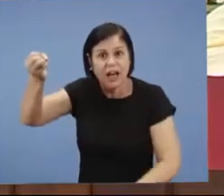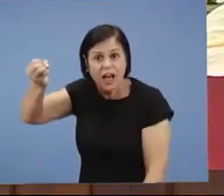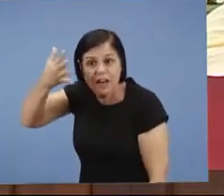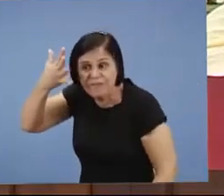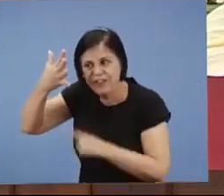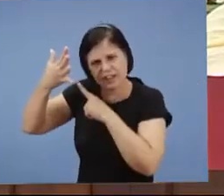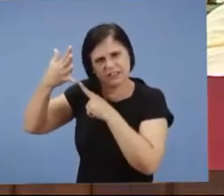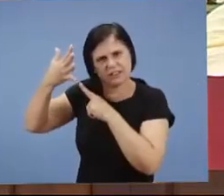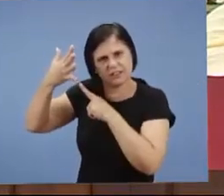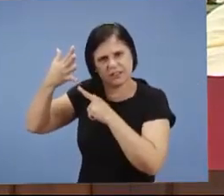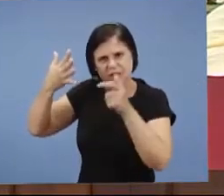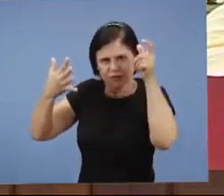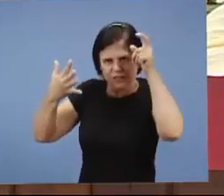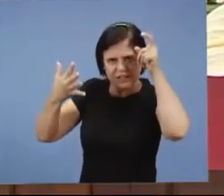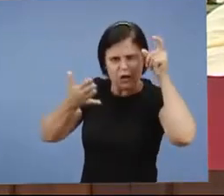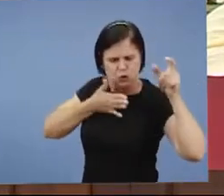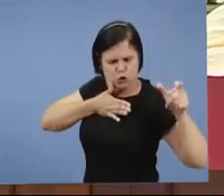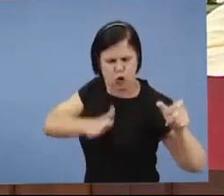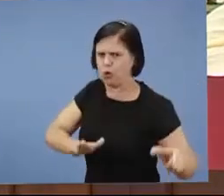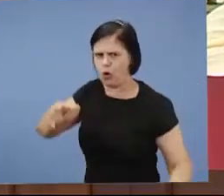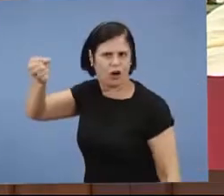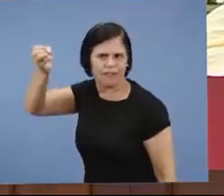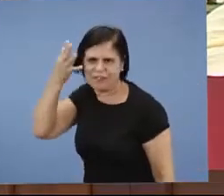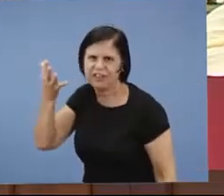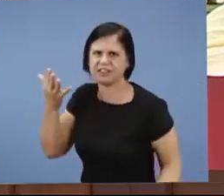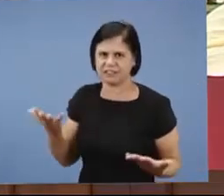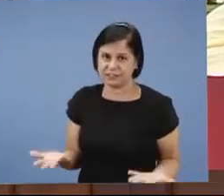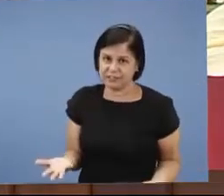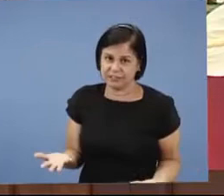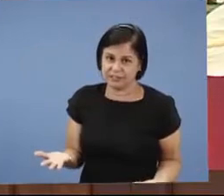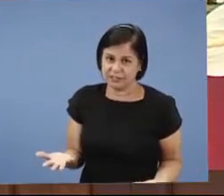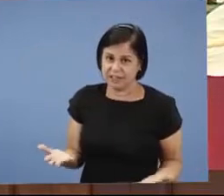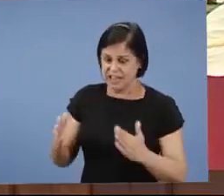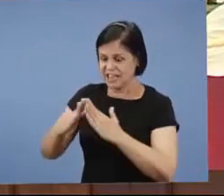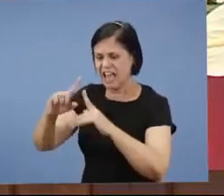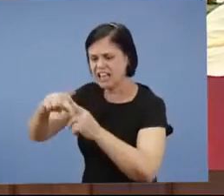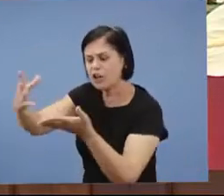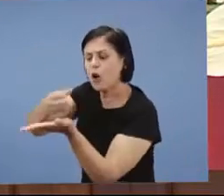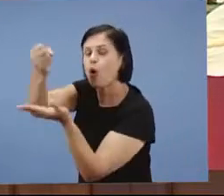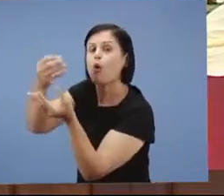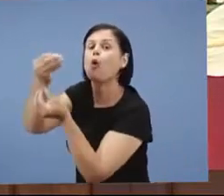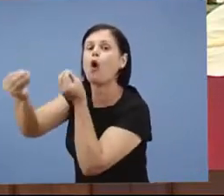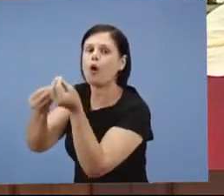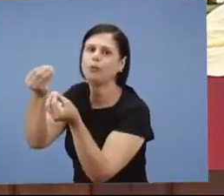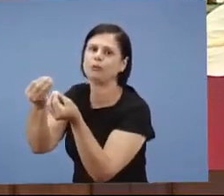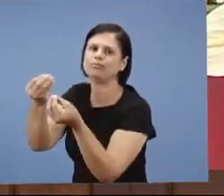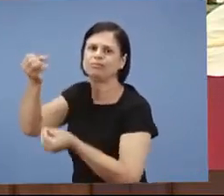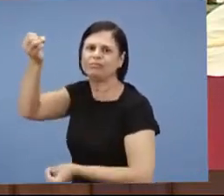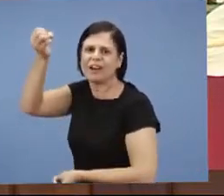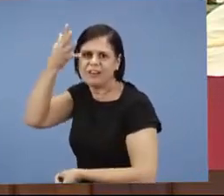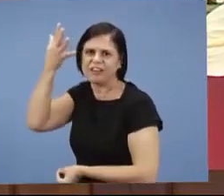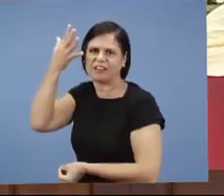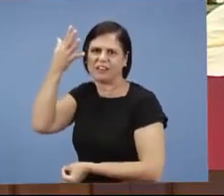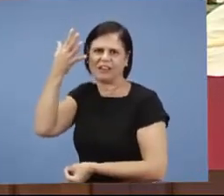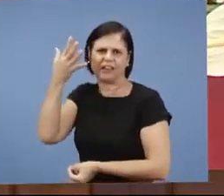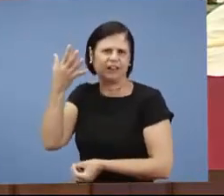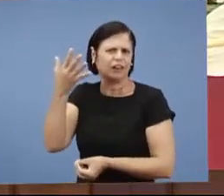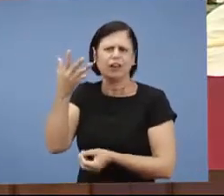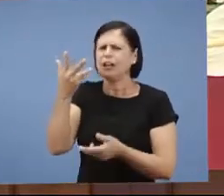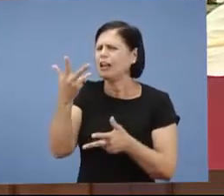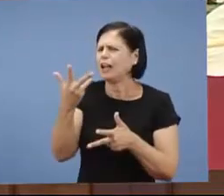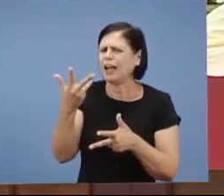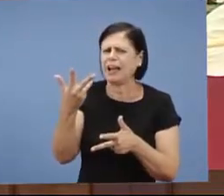hoje, a igreja só sobe por revelação. Não vai adiantar fazer esforço